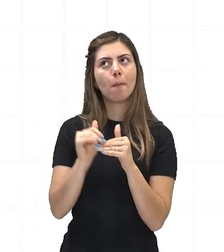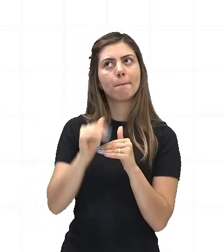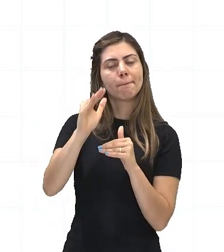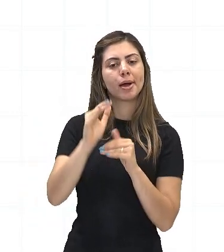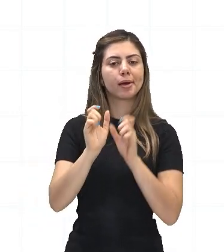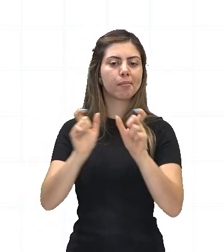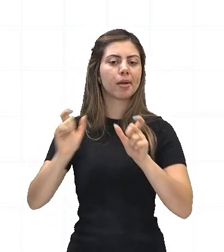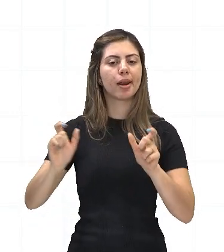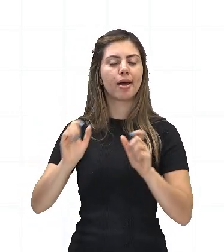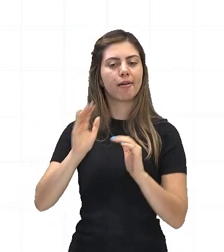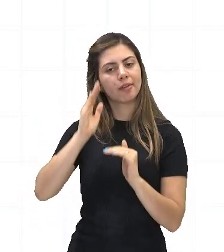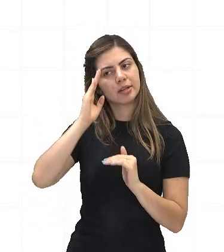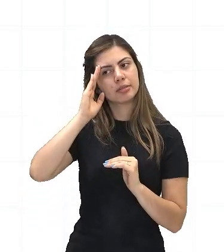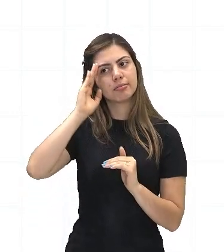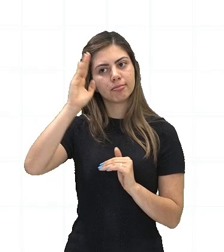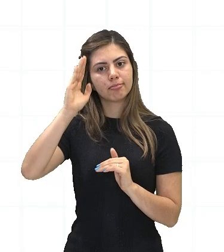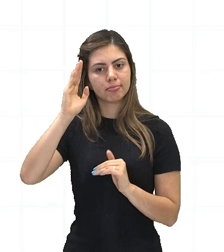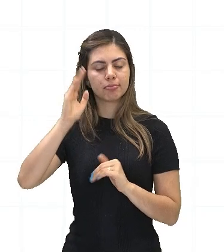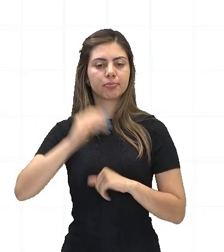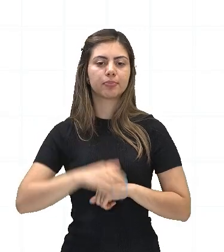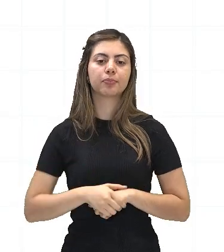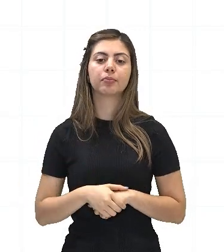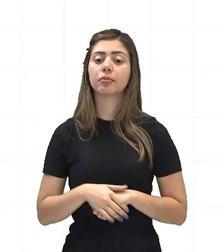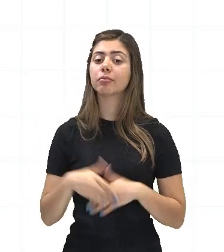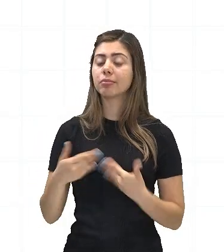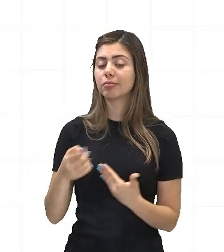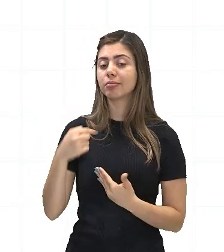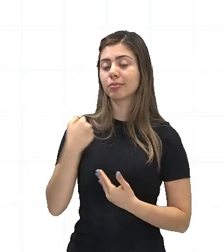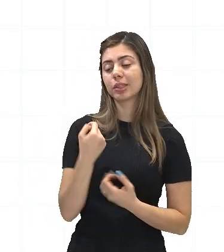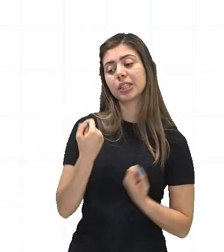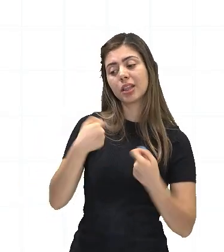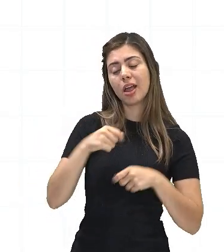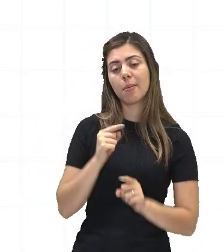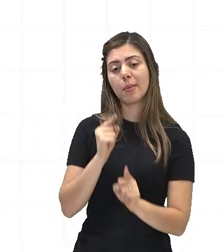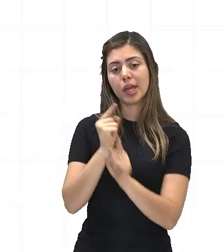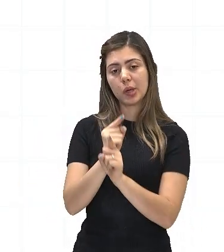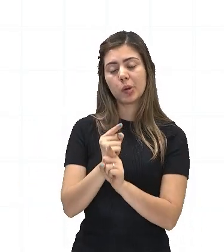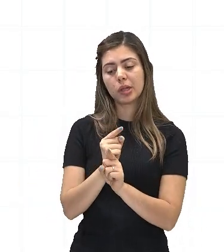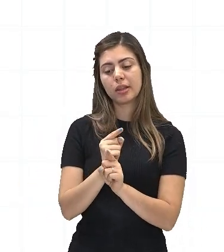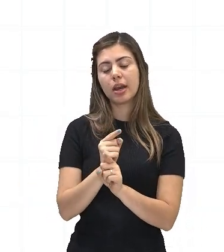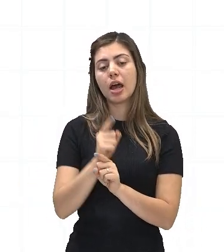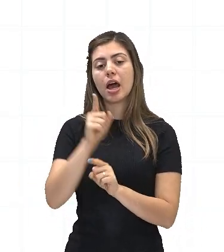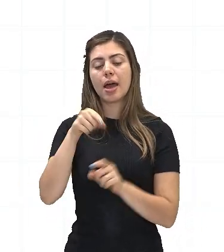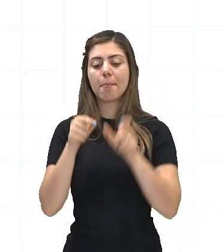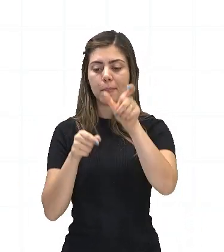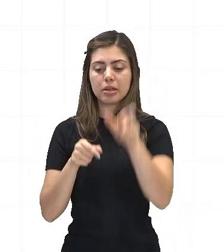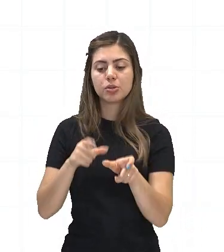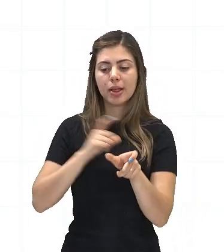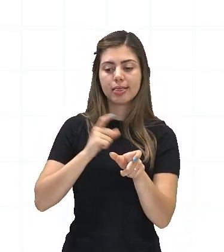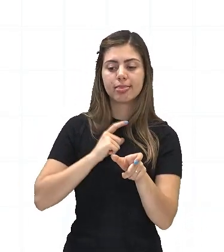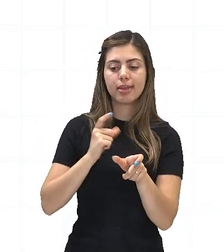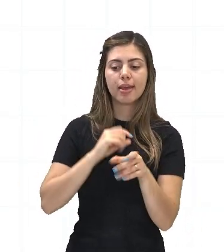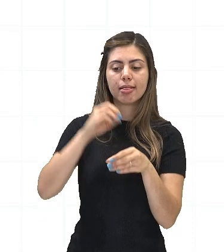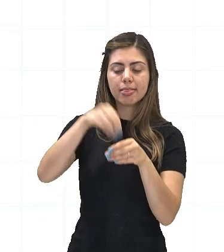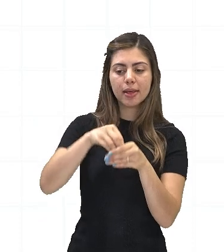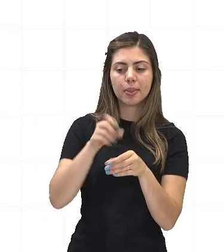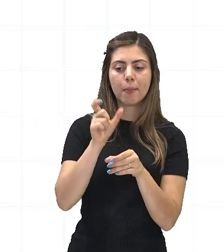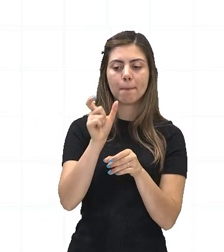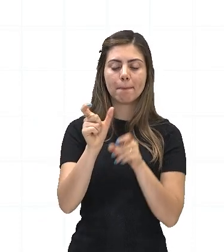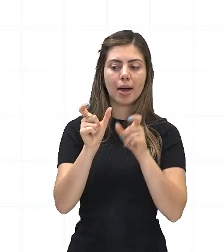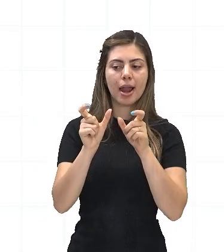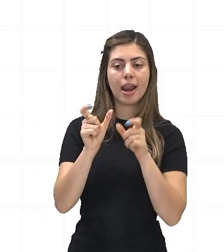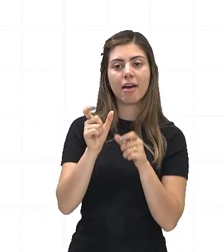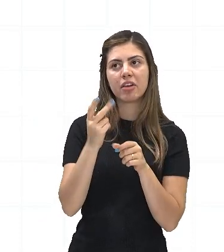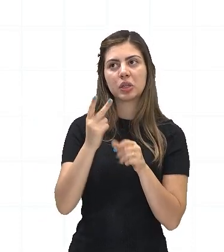me deparar com sujeitos que terão mais de uma palavra importante, mais aí